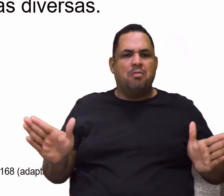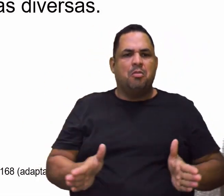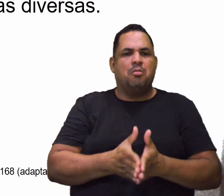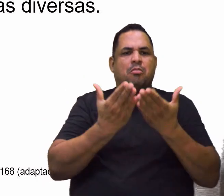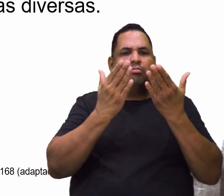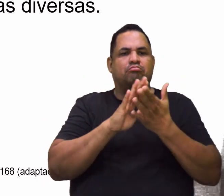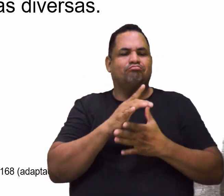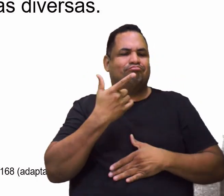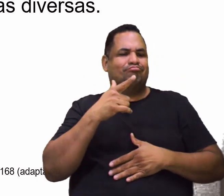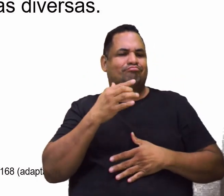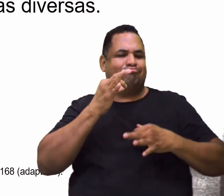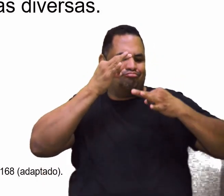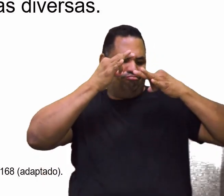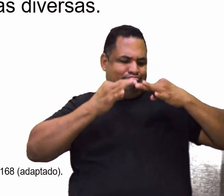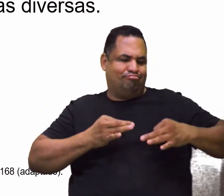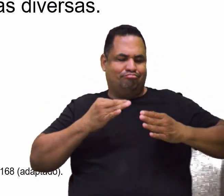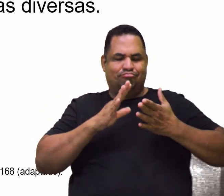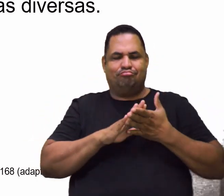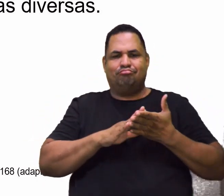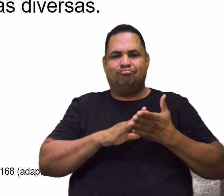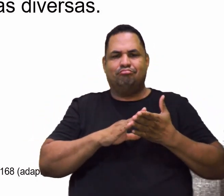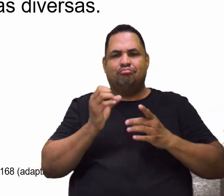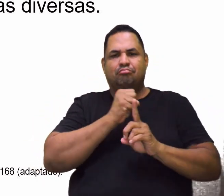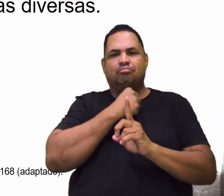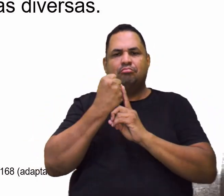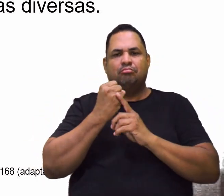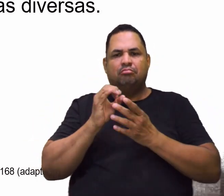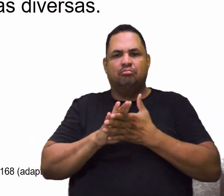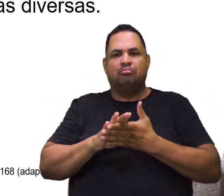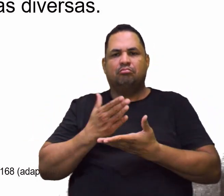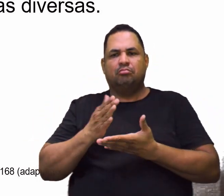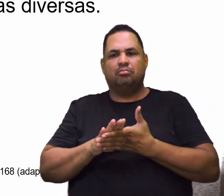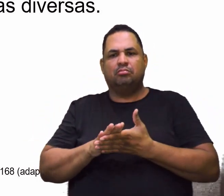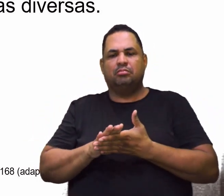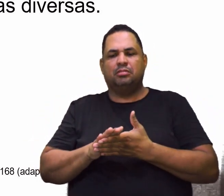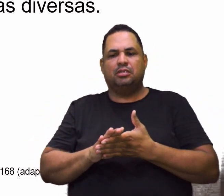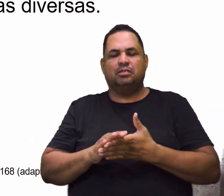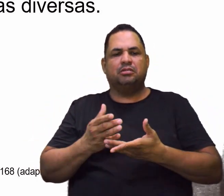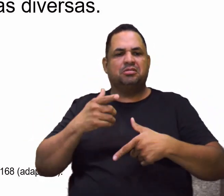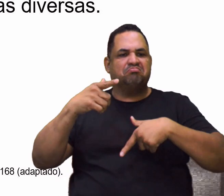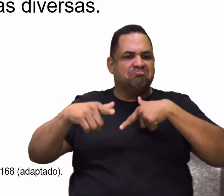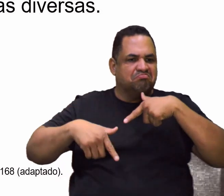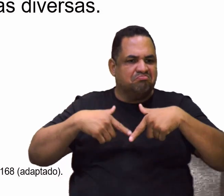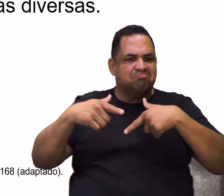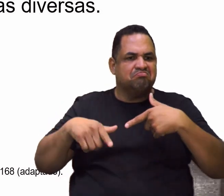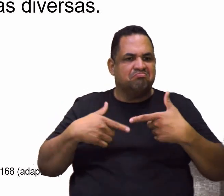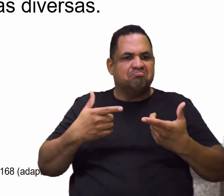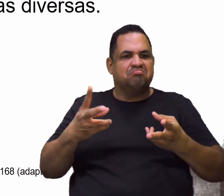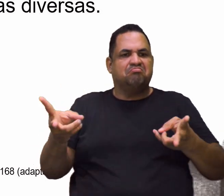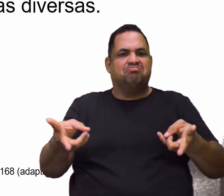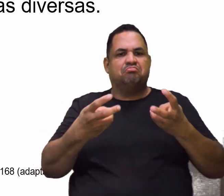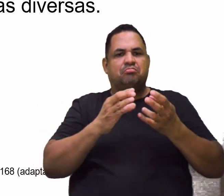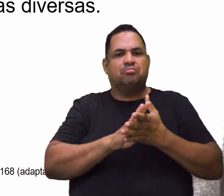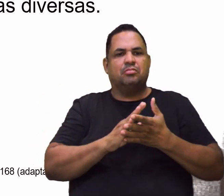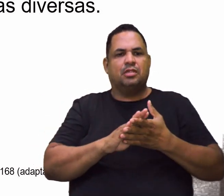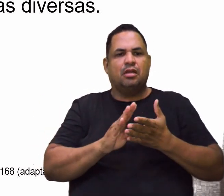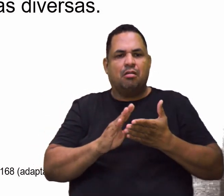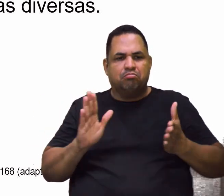a injustiça social e a exploração do trabalho estimularam o debate público e as polêmicas